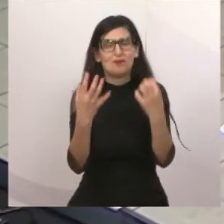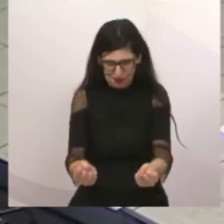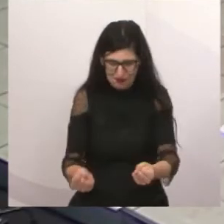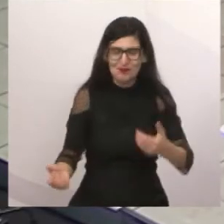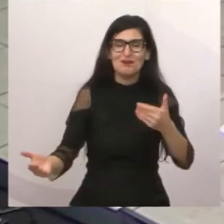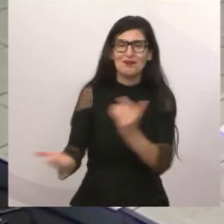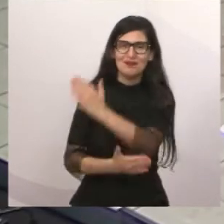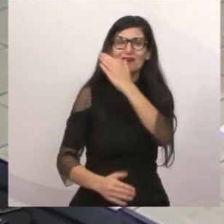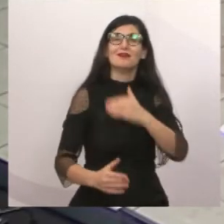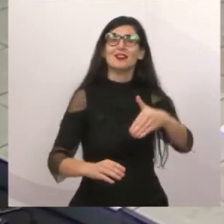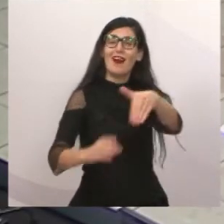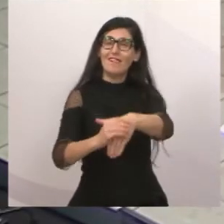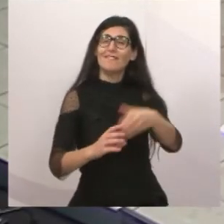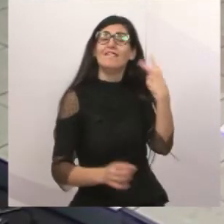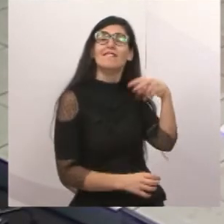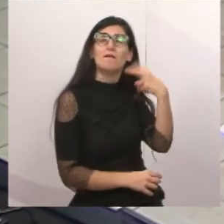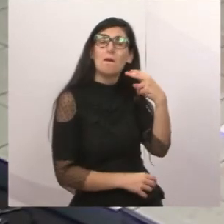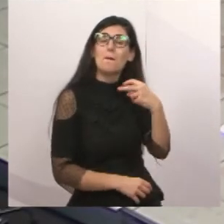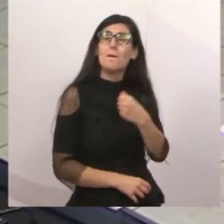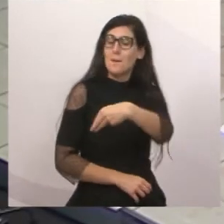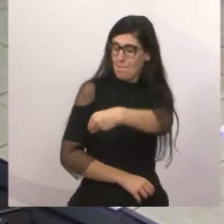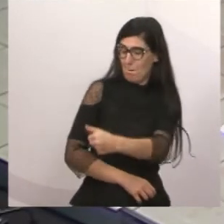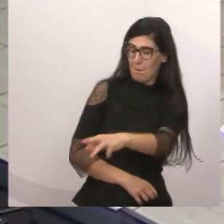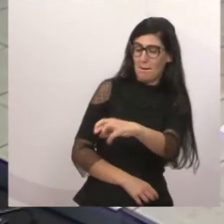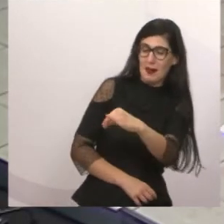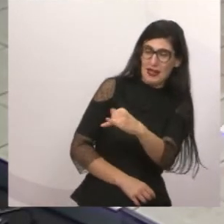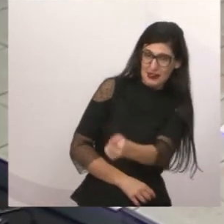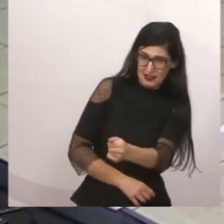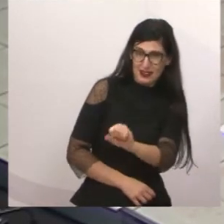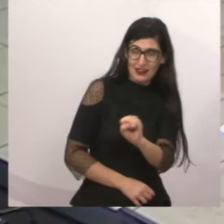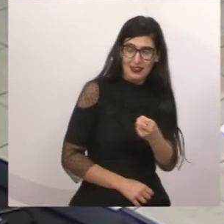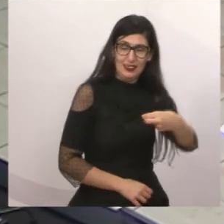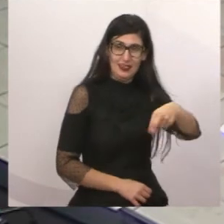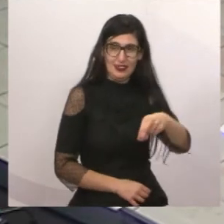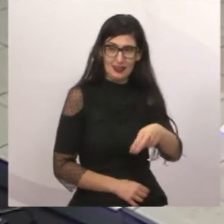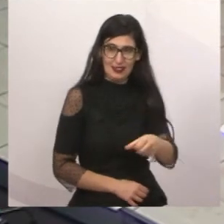Como vota a doutora Márcia Santos?